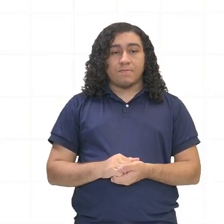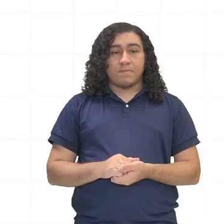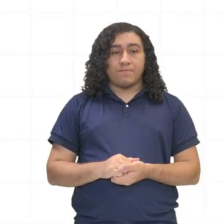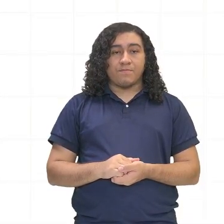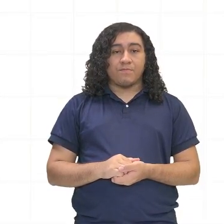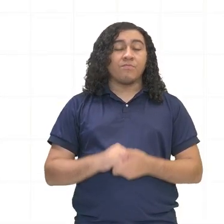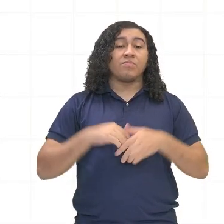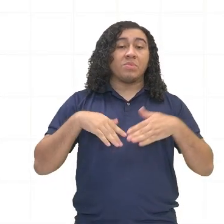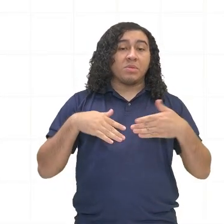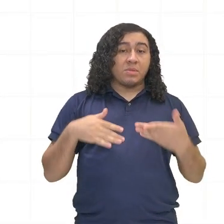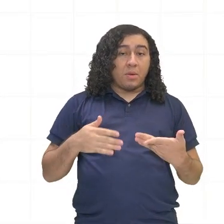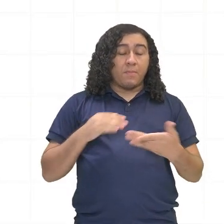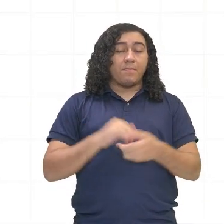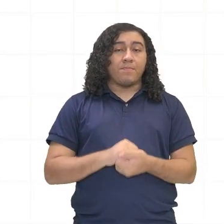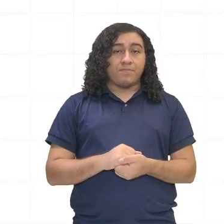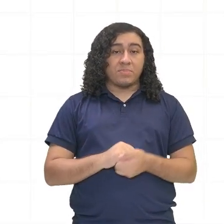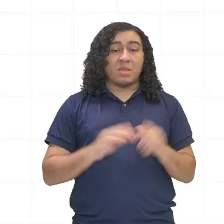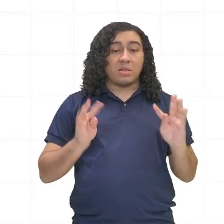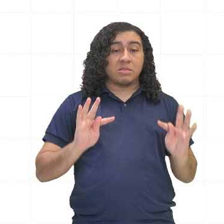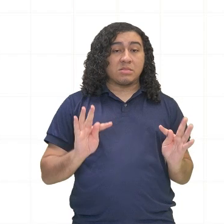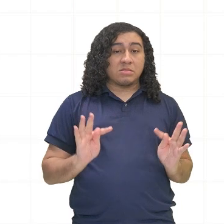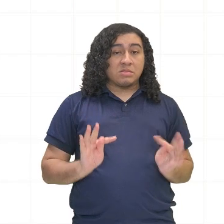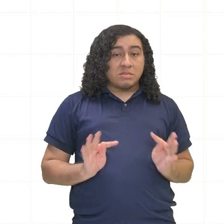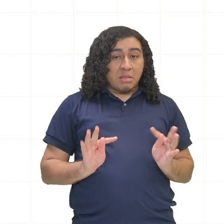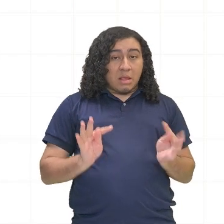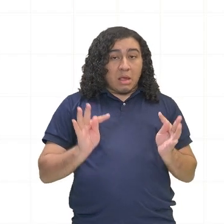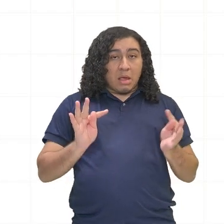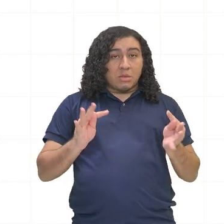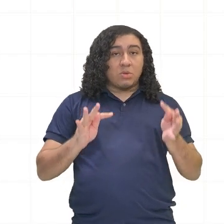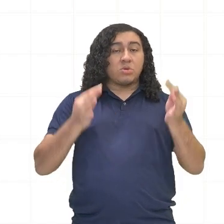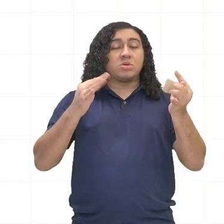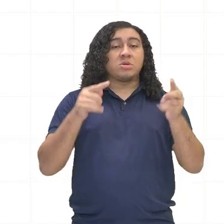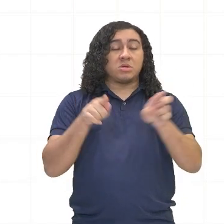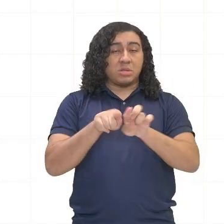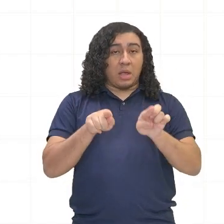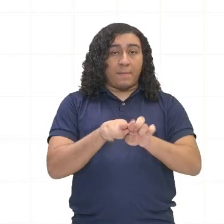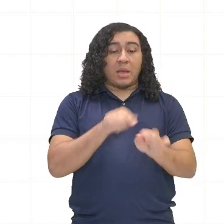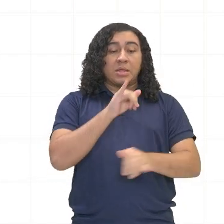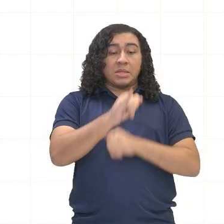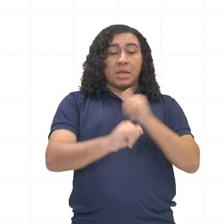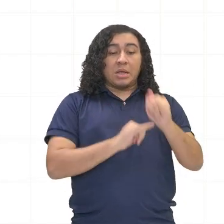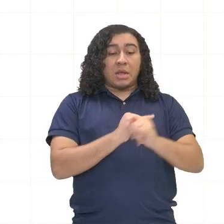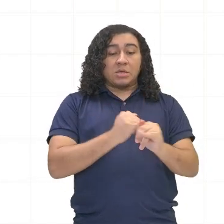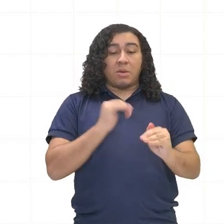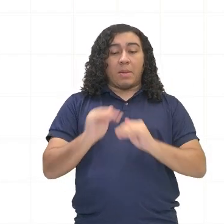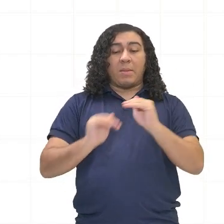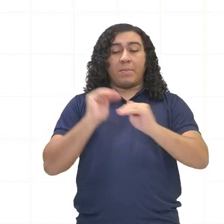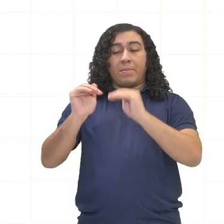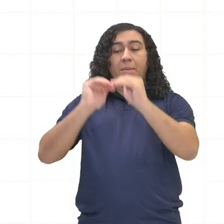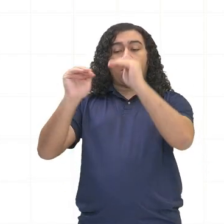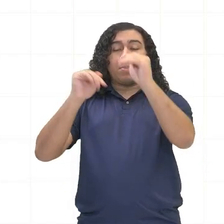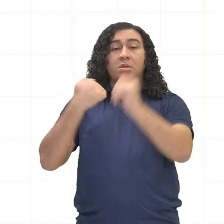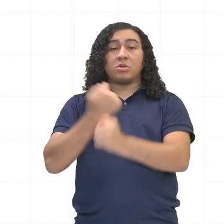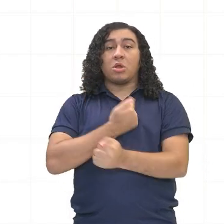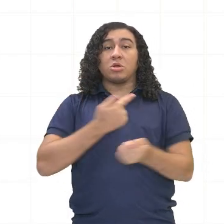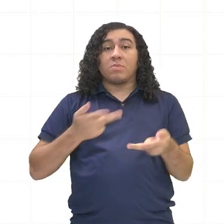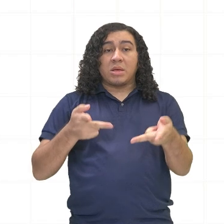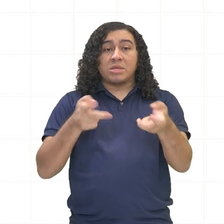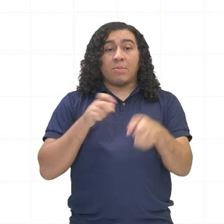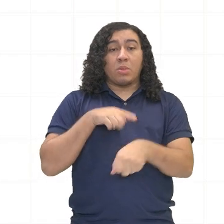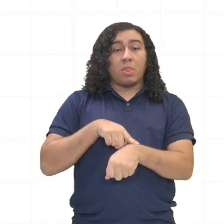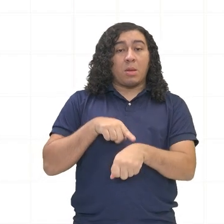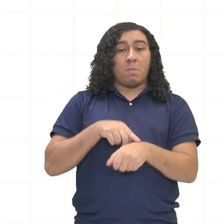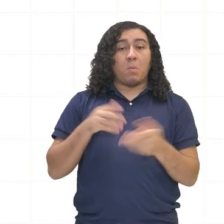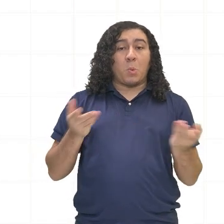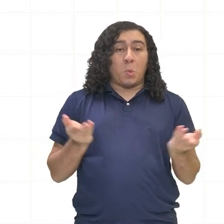os avanços tecnológicos e evolução da internet, percebemos e sentimos o tempo presente que vivemos